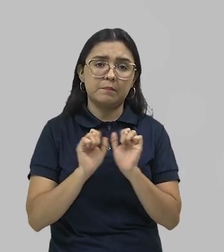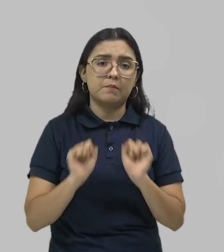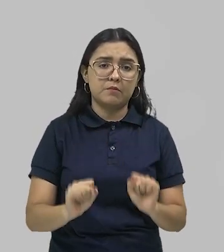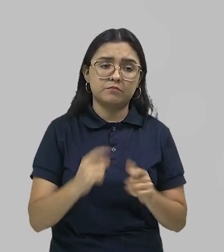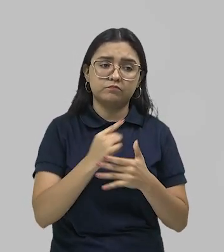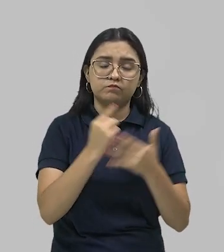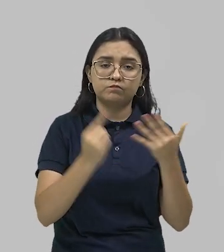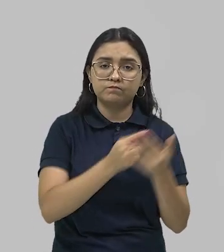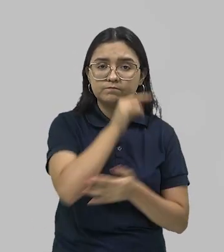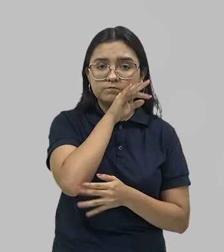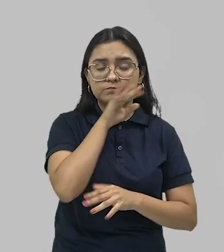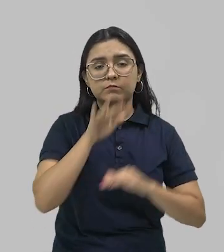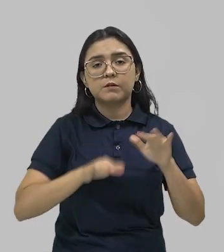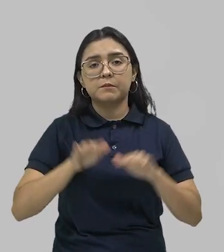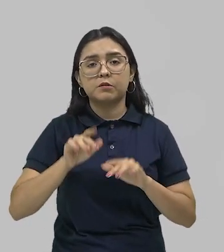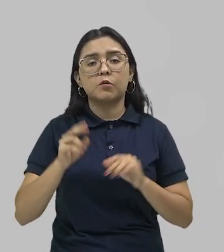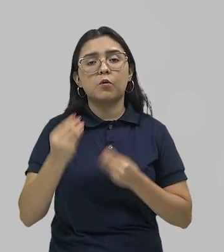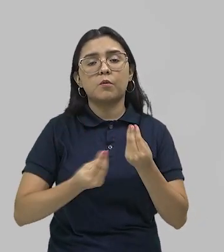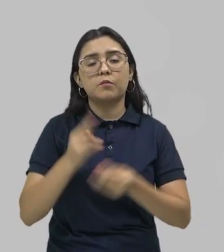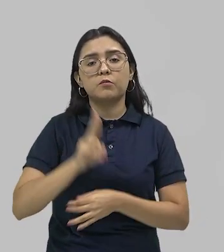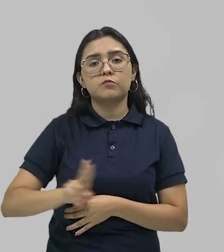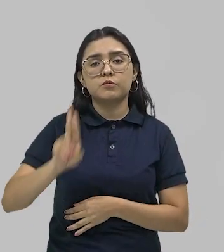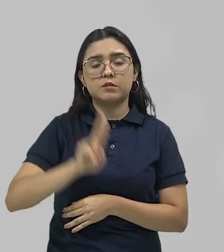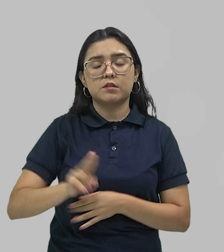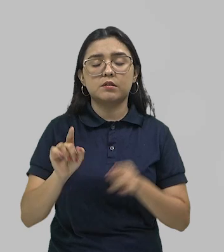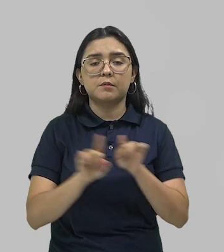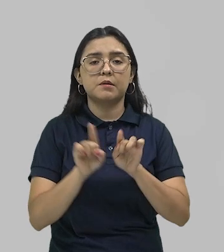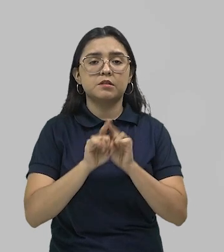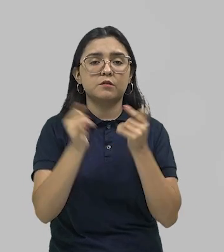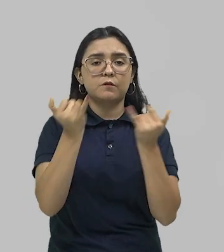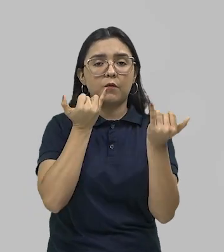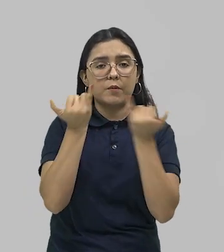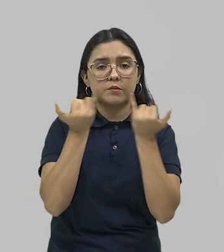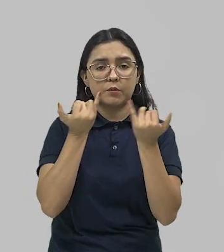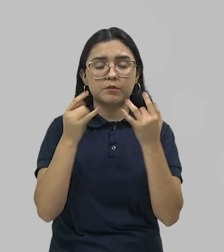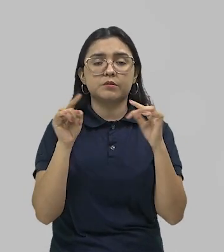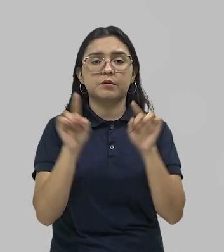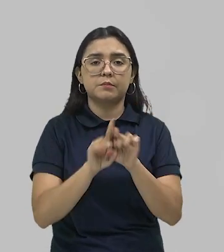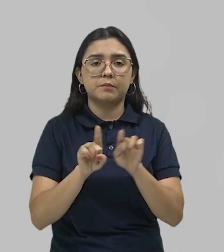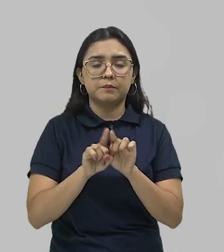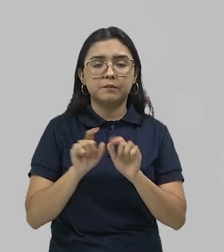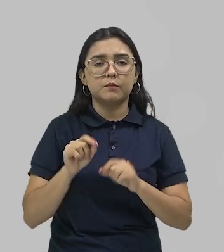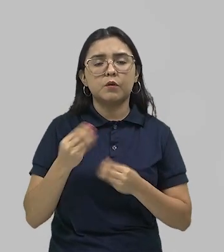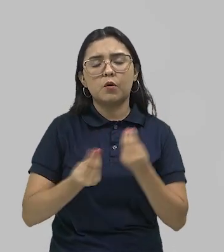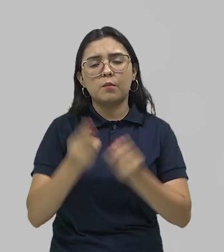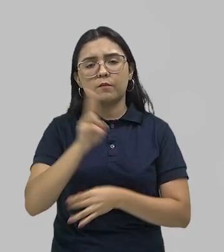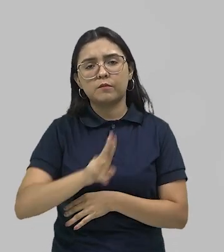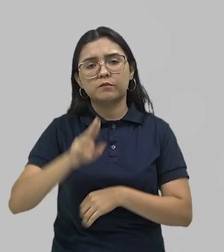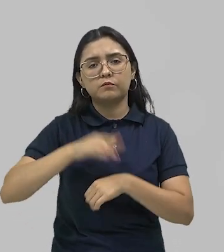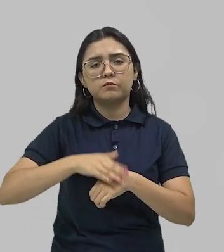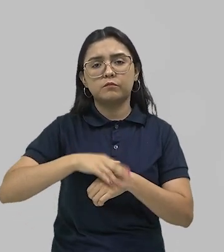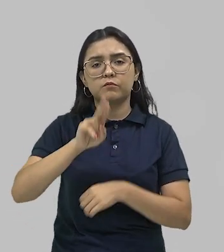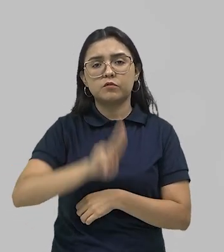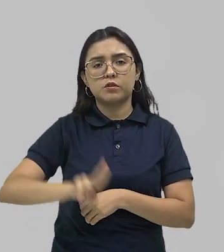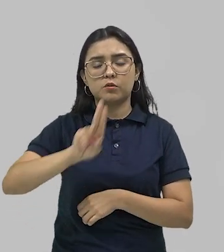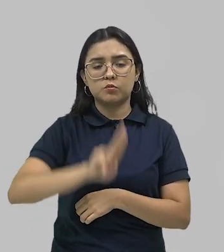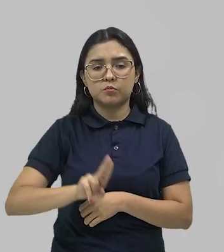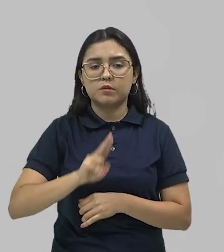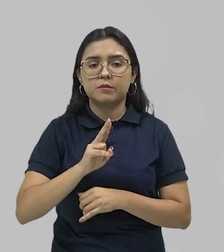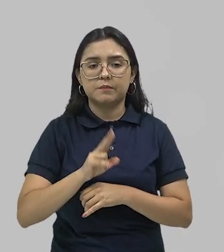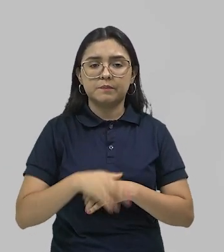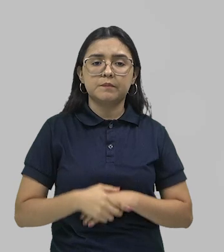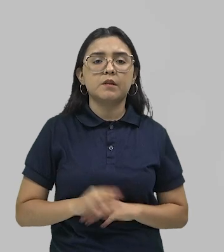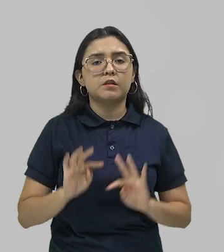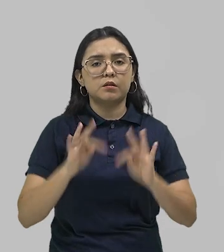depende muito do que nós fazemos com elas, informações, como você utiliza essa ferramenta no seu dia a